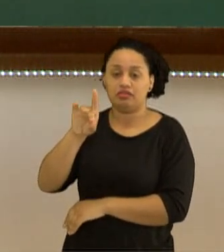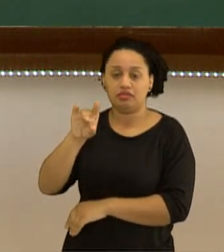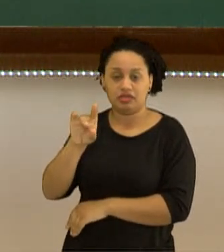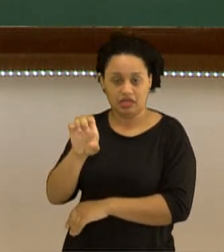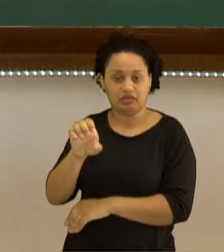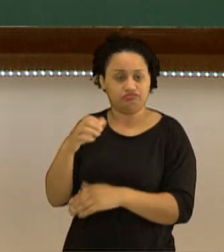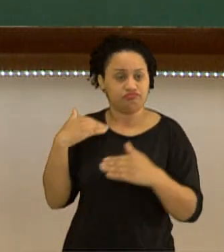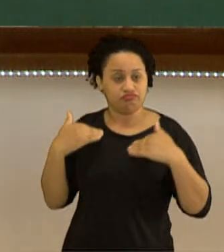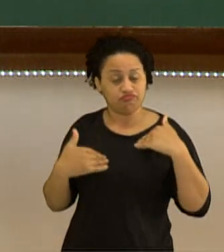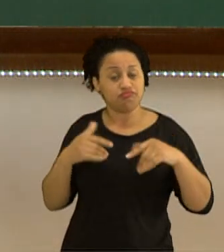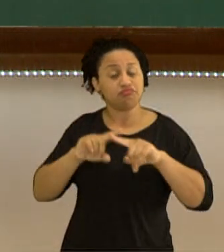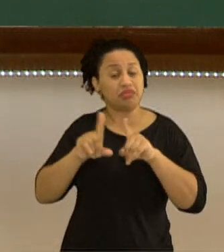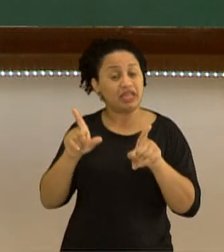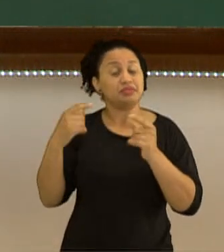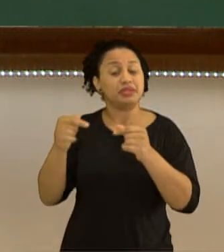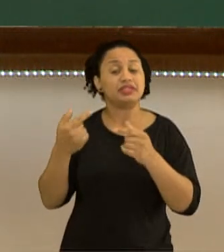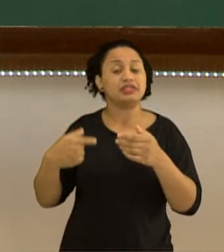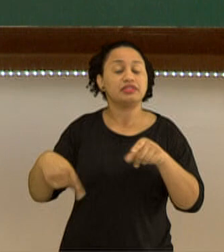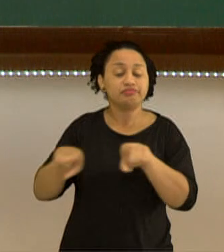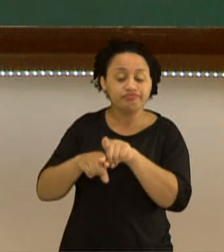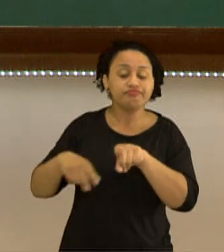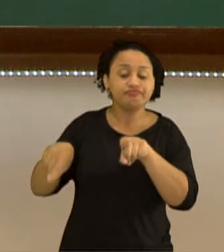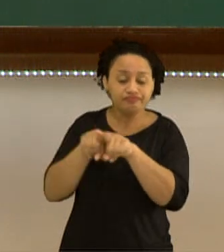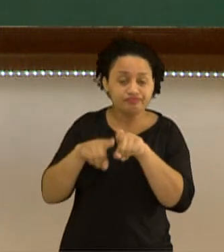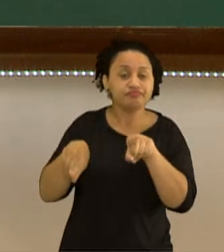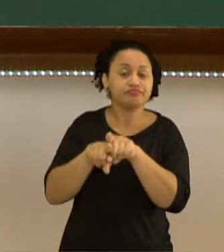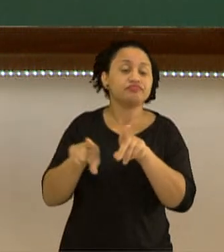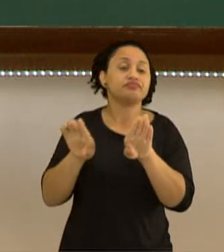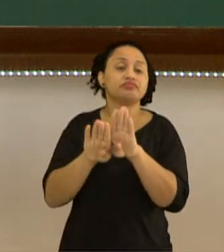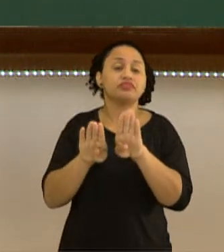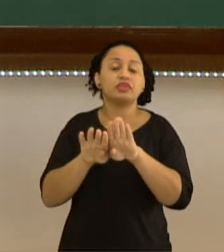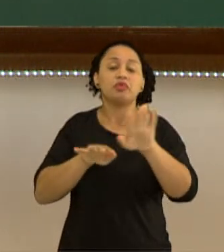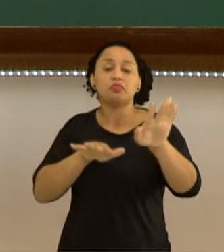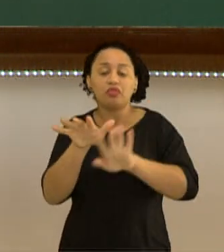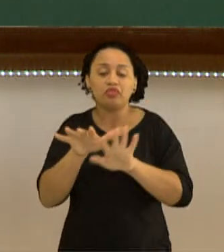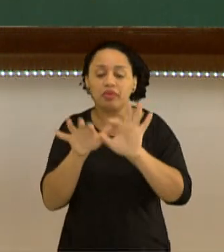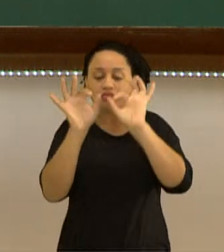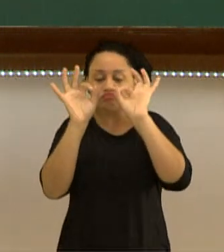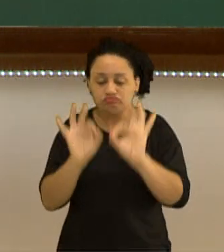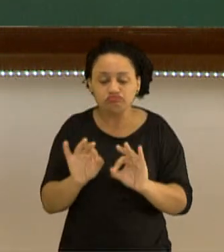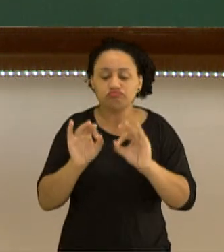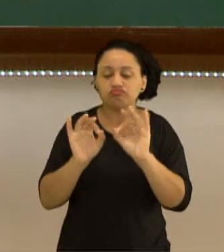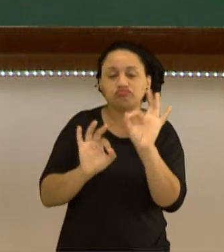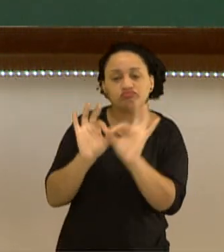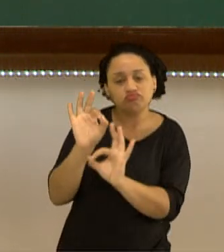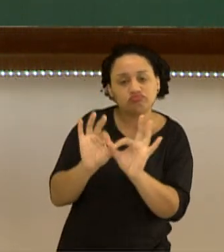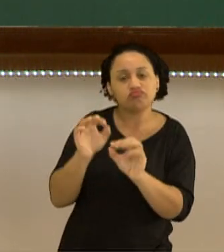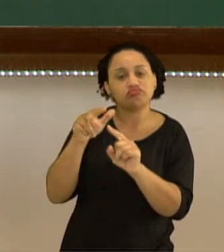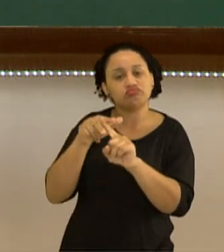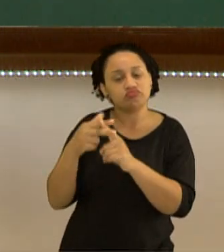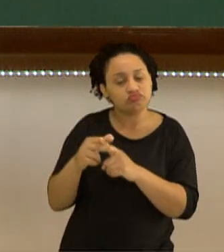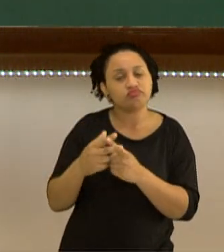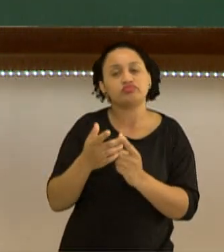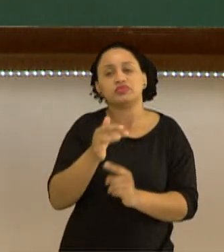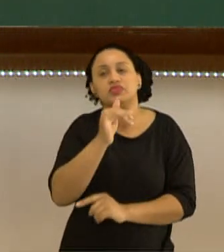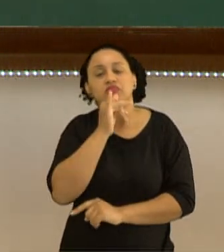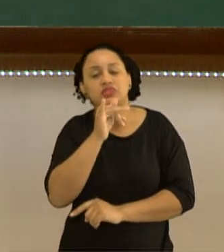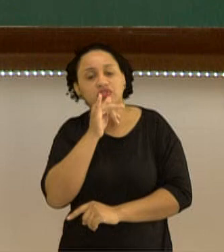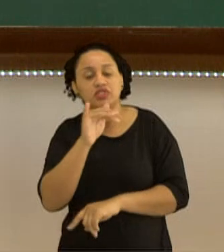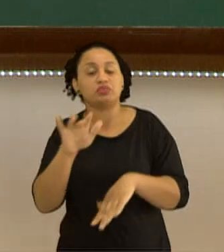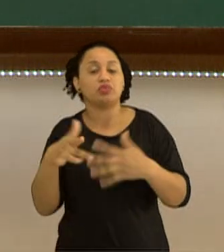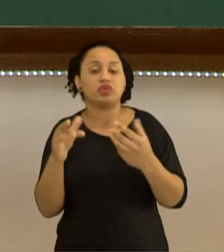que existe uma frequência, né, e movimentos sistematizados, como por exemplo, quando